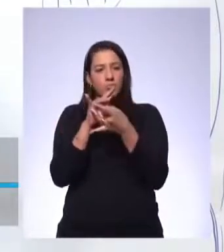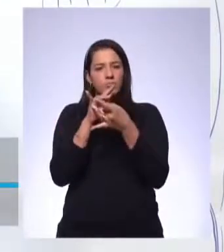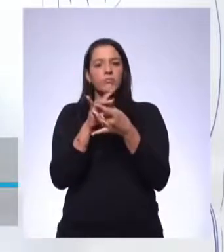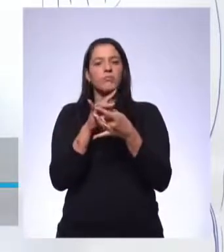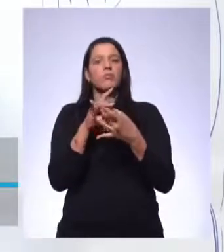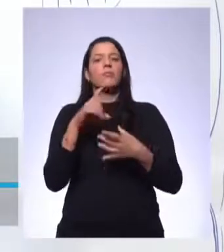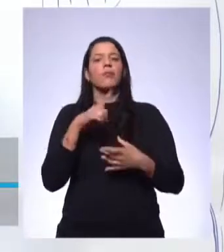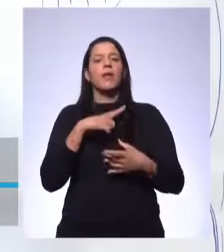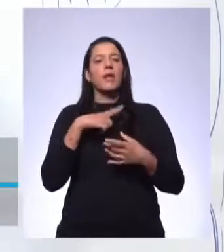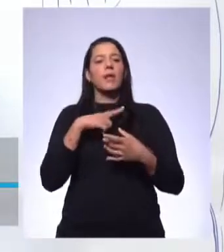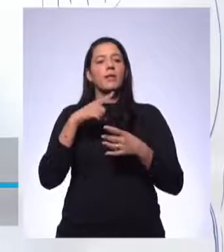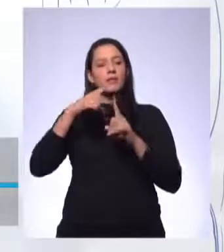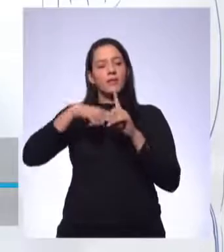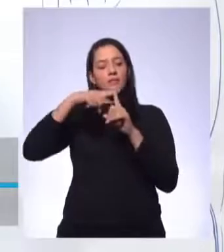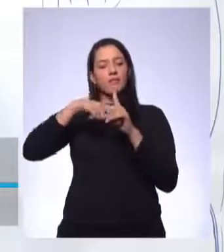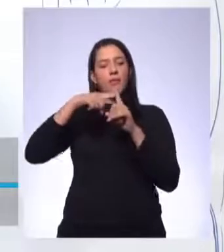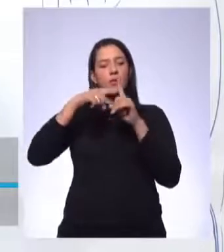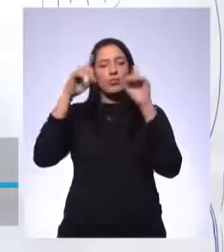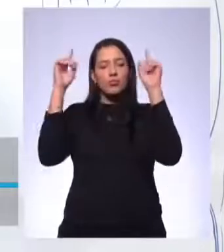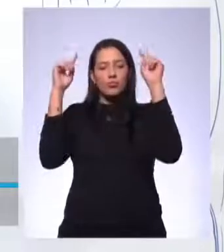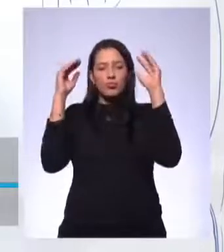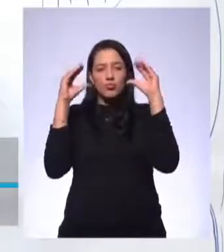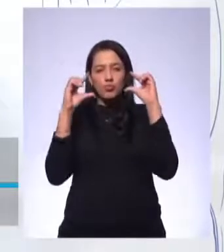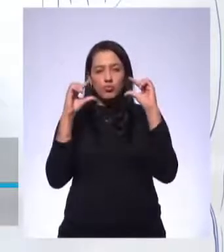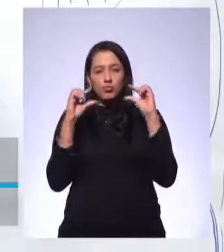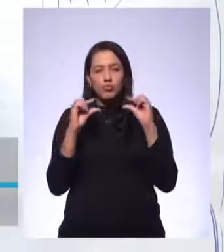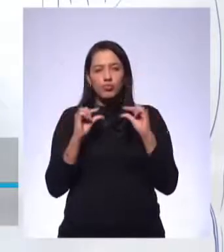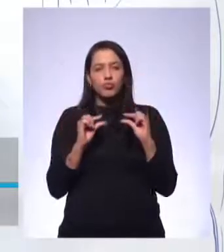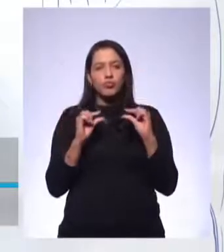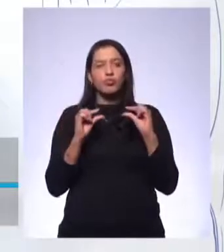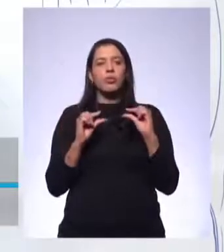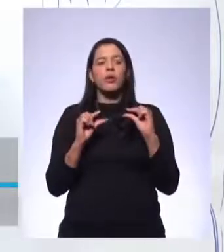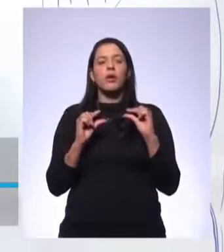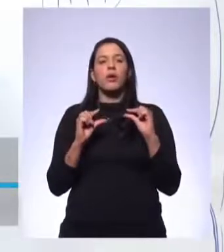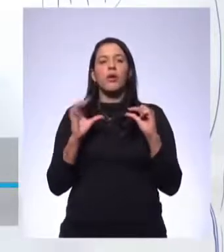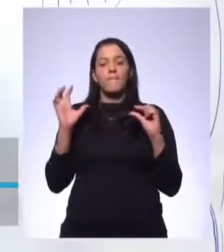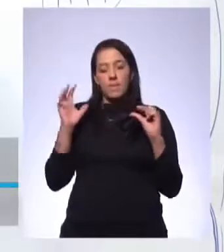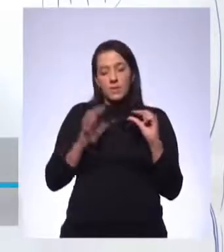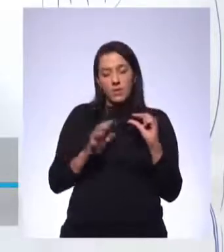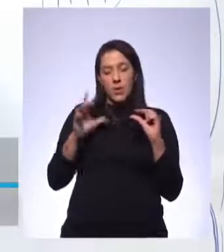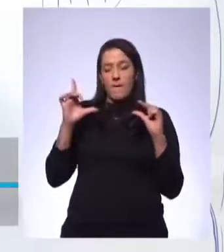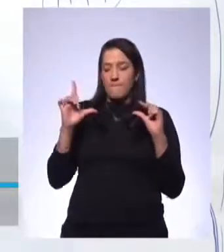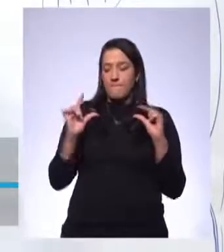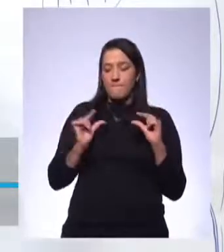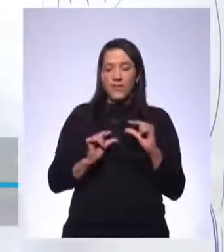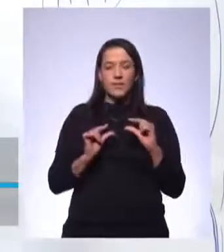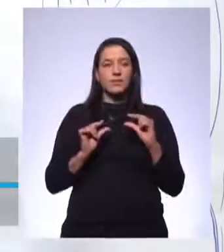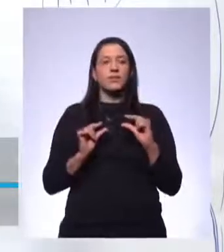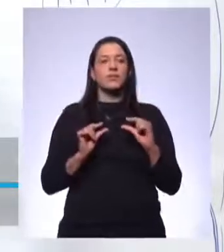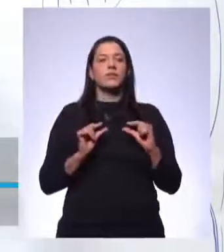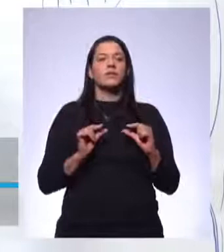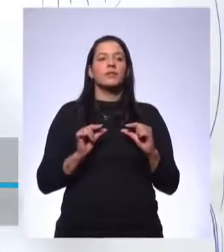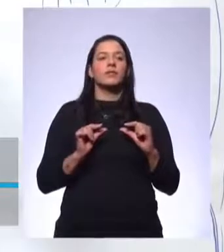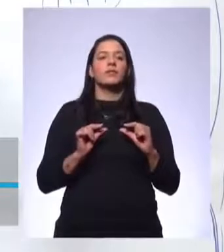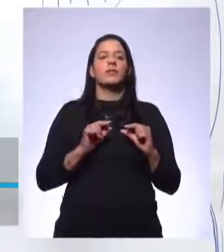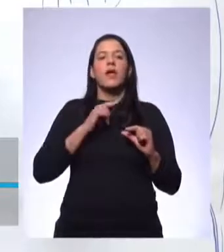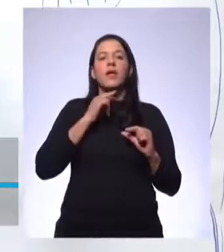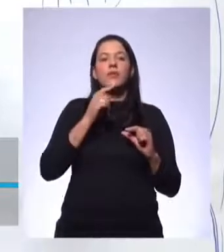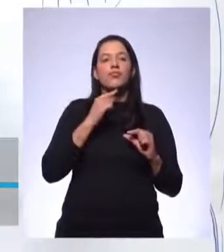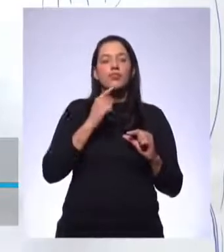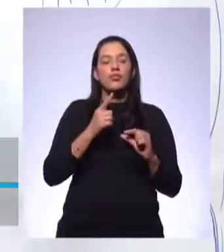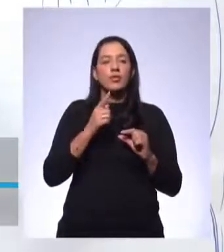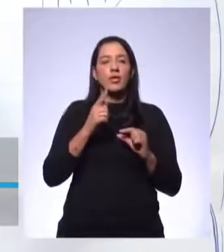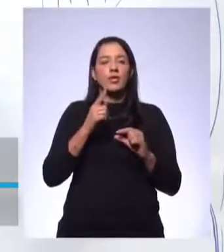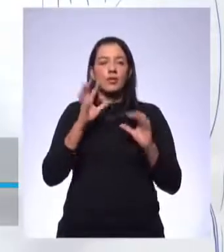a temperatura cair muito e a pressão baixar demais, e aí precipita na forma de